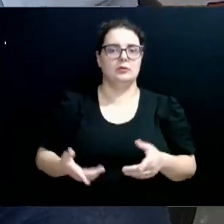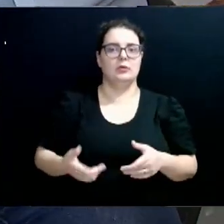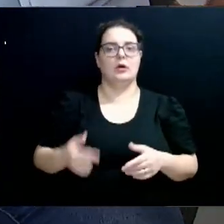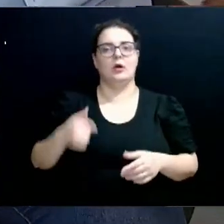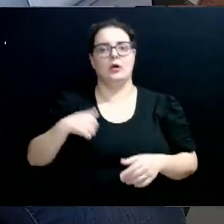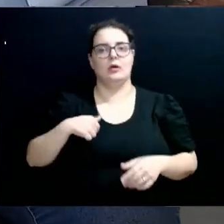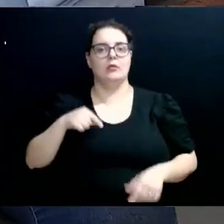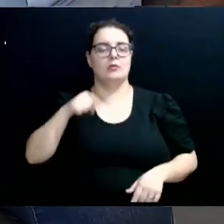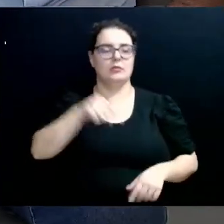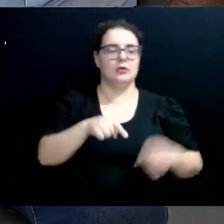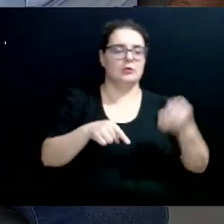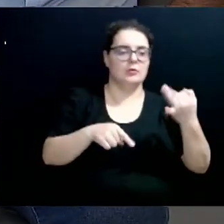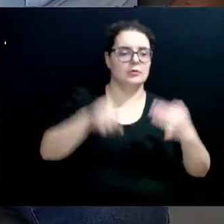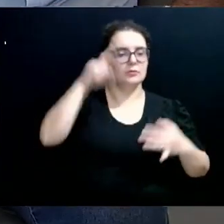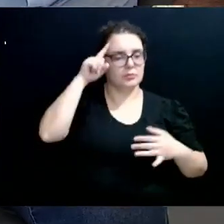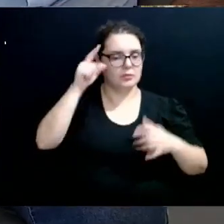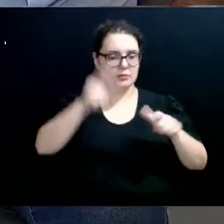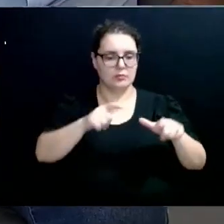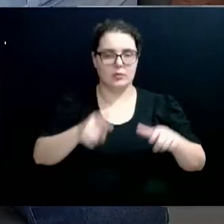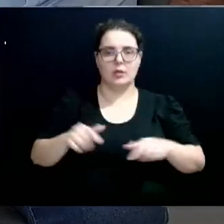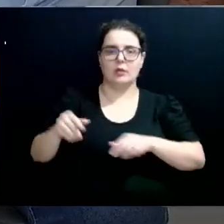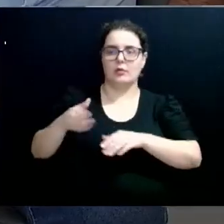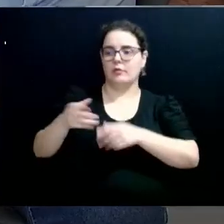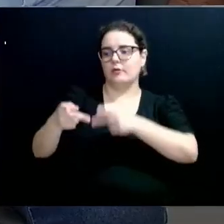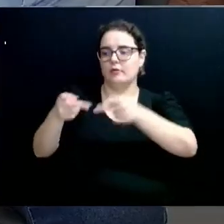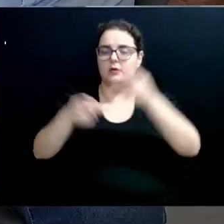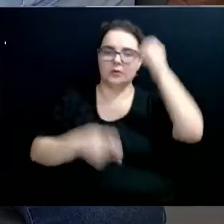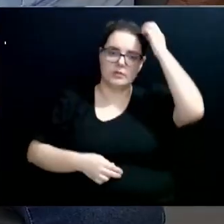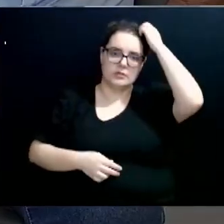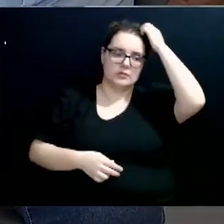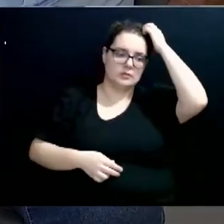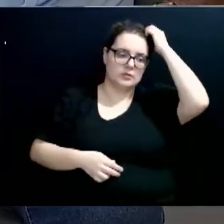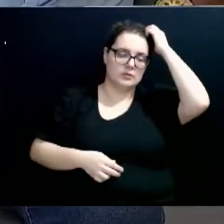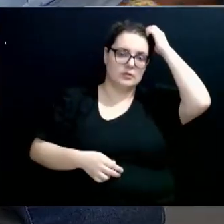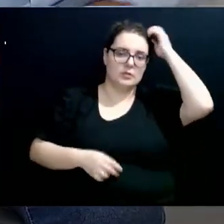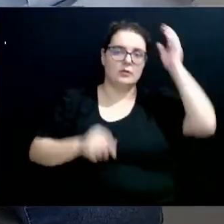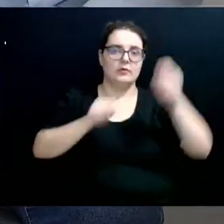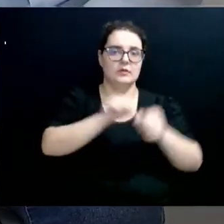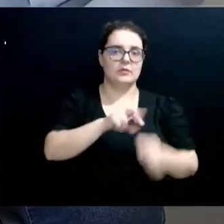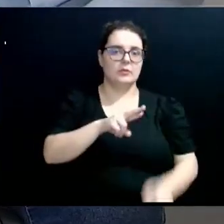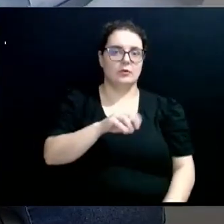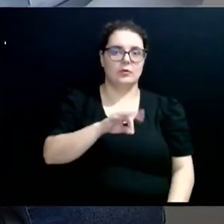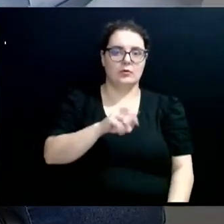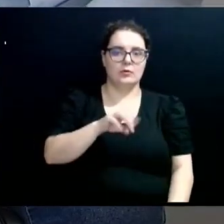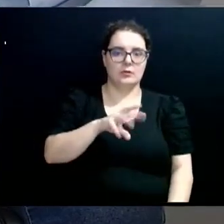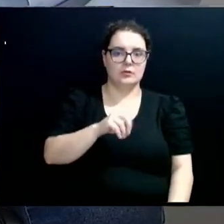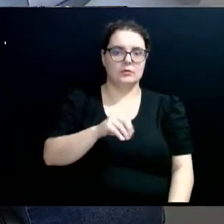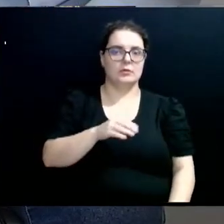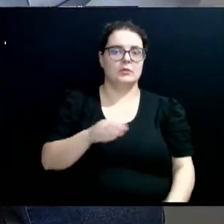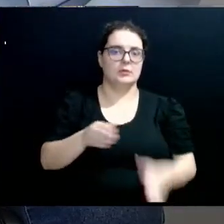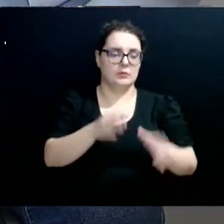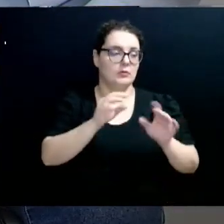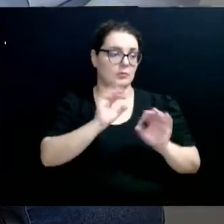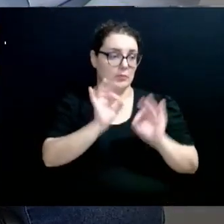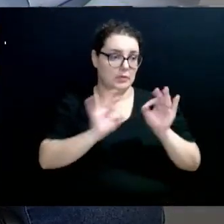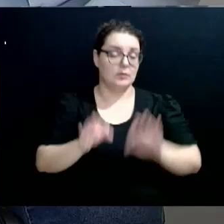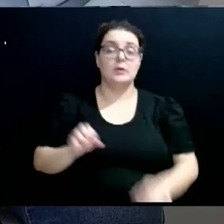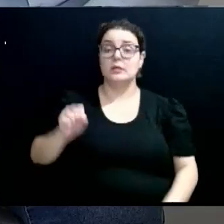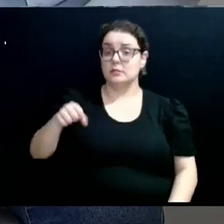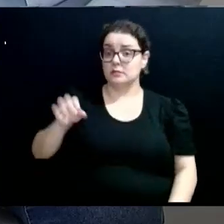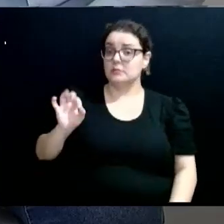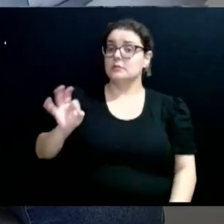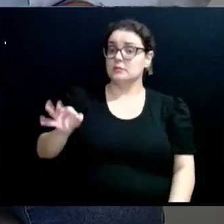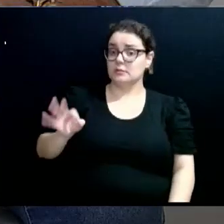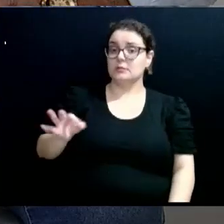eu vou para tal lugar, vou ficar tantos dias nesse local. É interessante definir o roteiro e fazer o destino, assim,